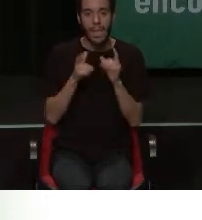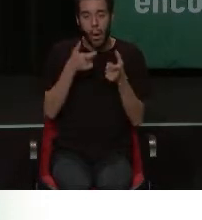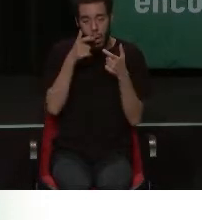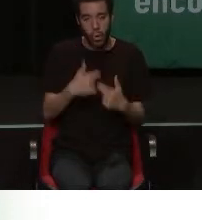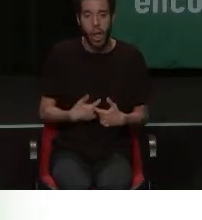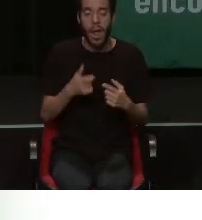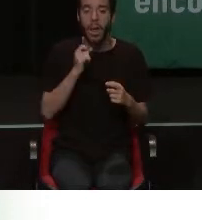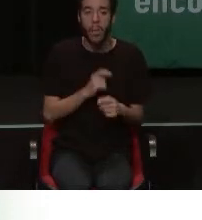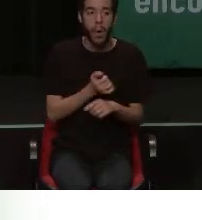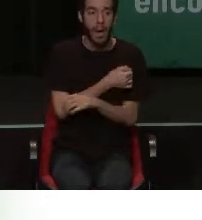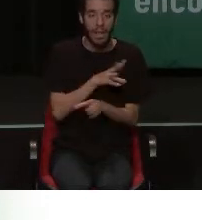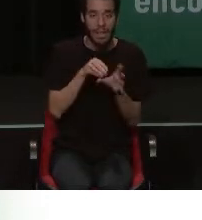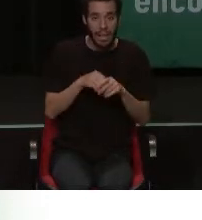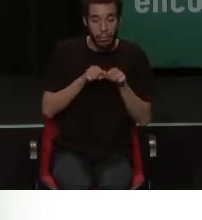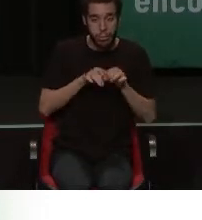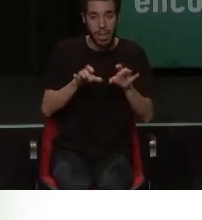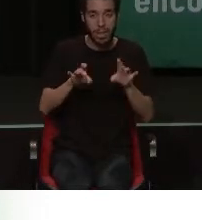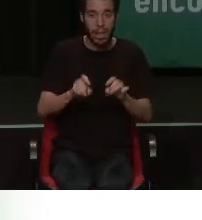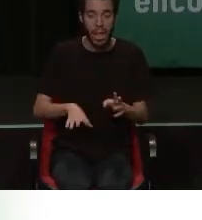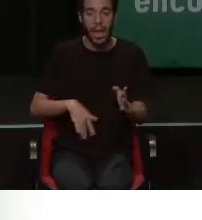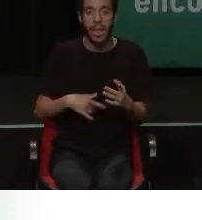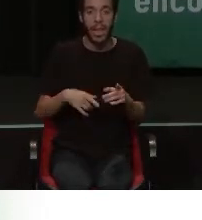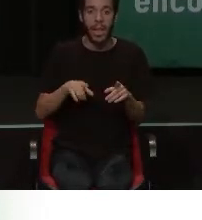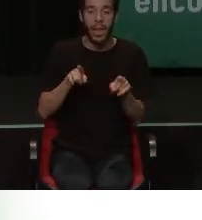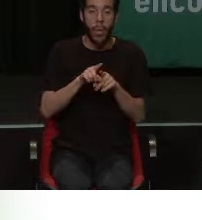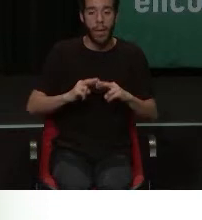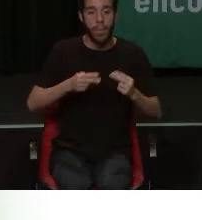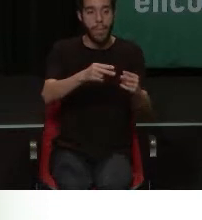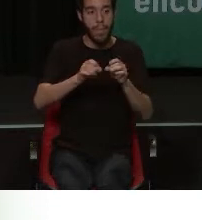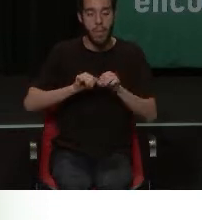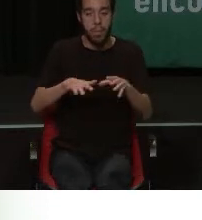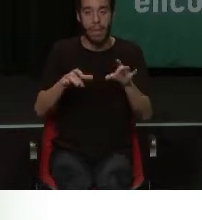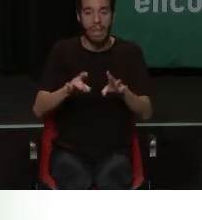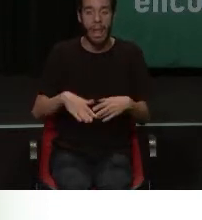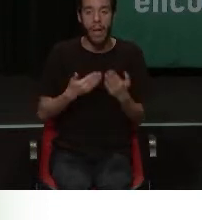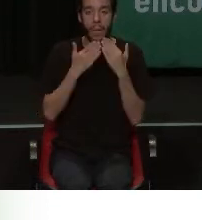nas nossas casas de maneira a não haver essa transmissão. Muito obrigada pela vossa atenção.